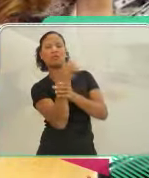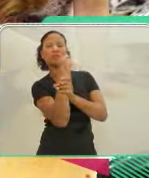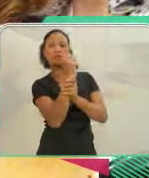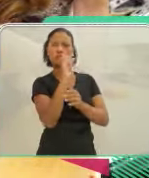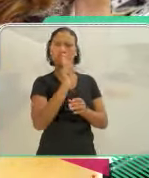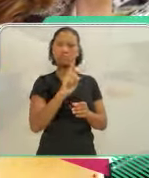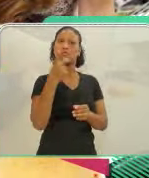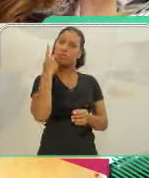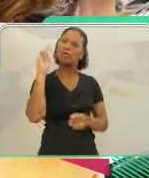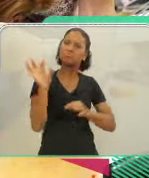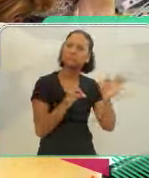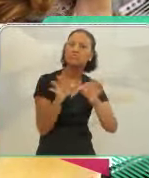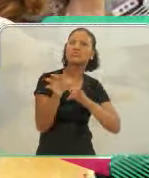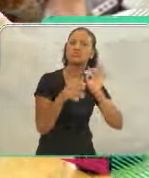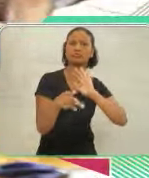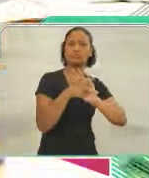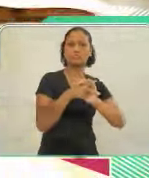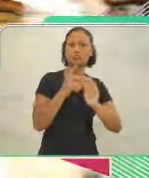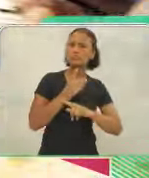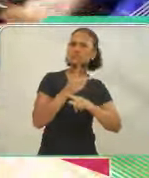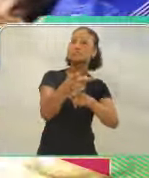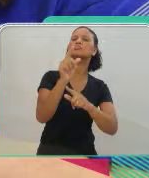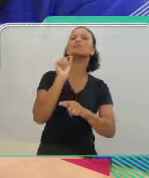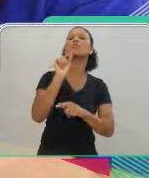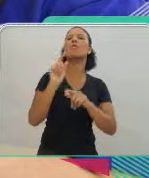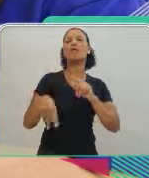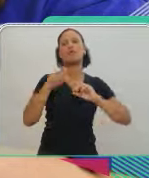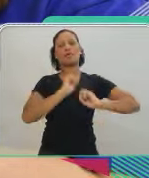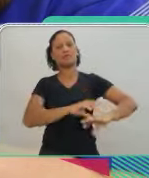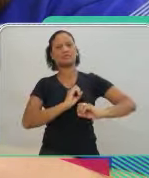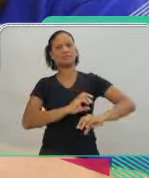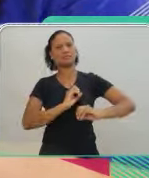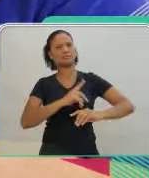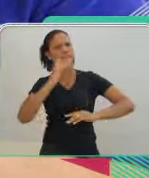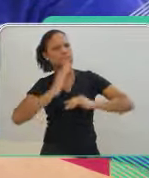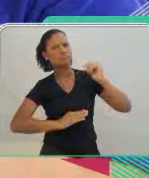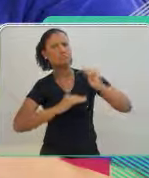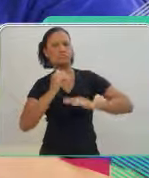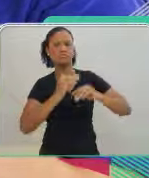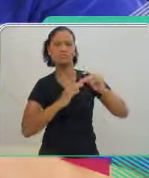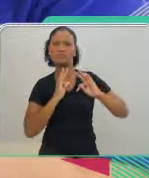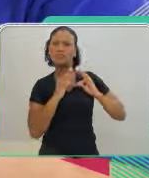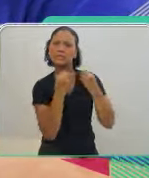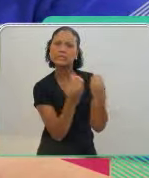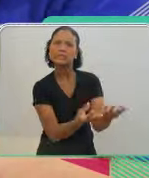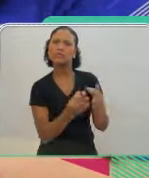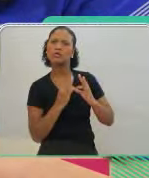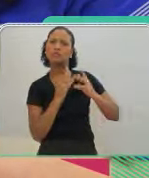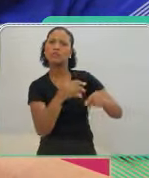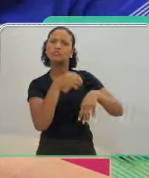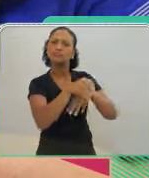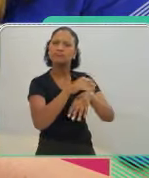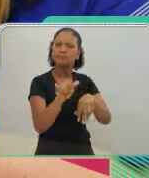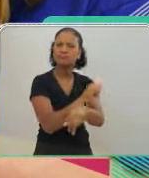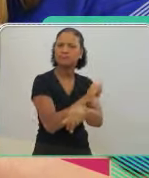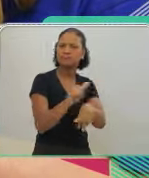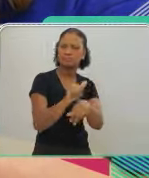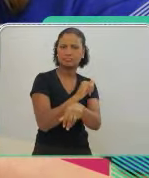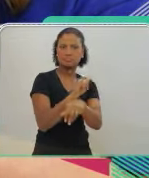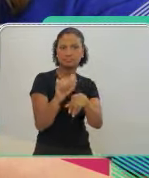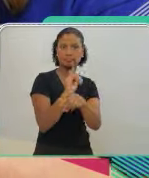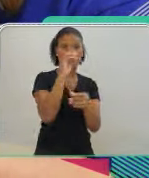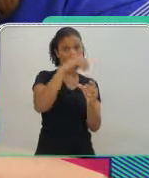a um trabalho terapêutico. Então, que a gente busca é ensiná-los a ter uma profissão, dar